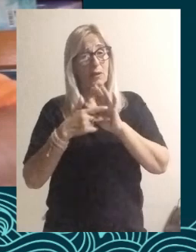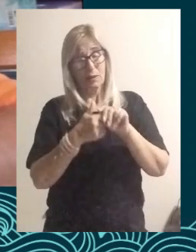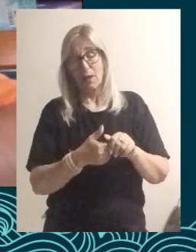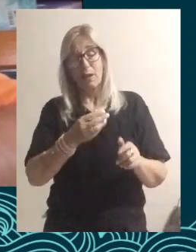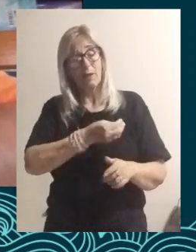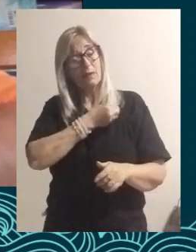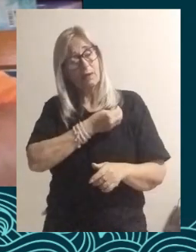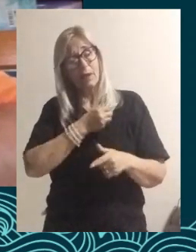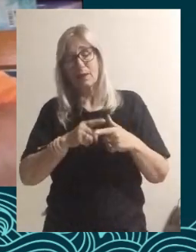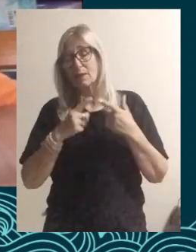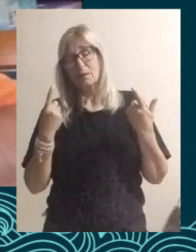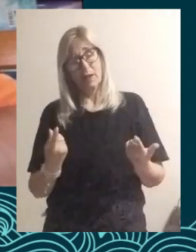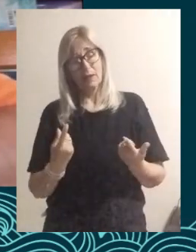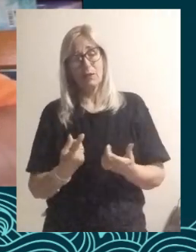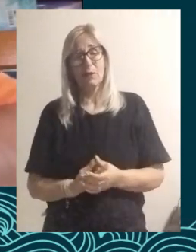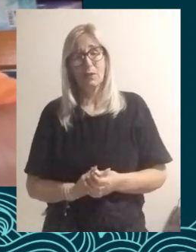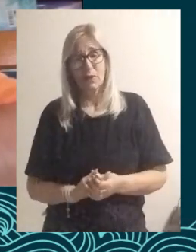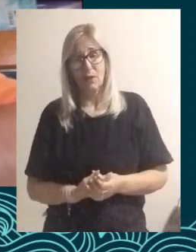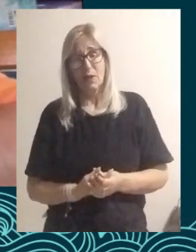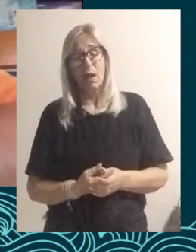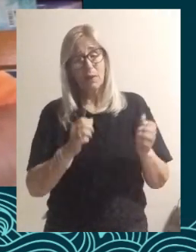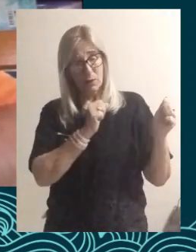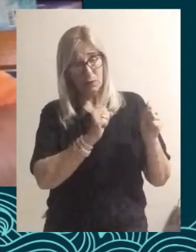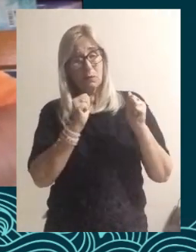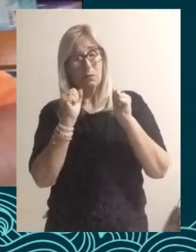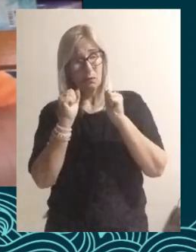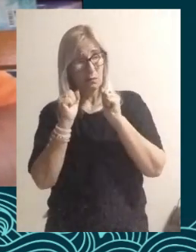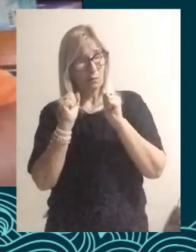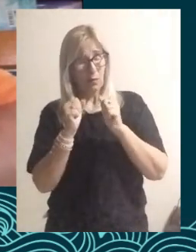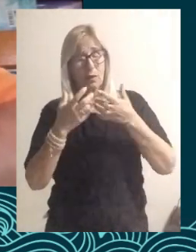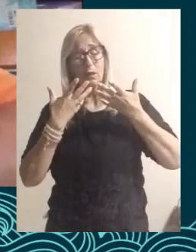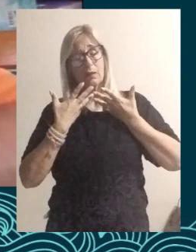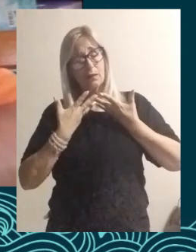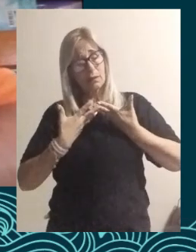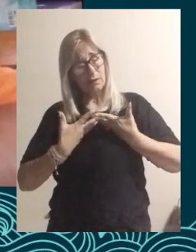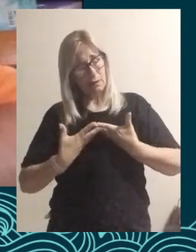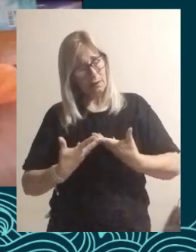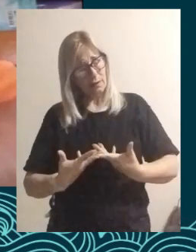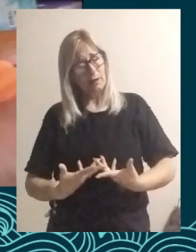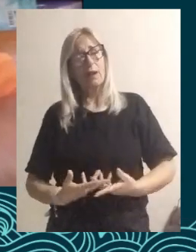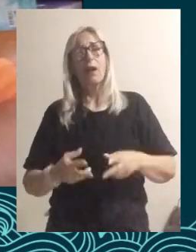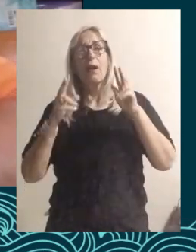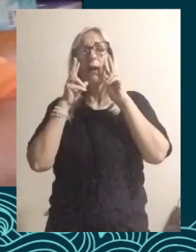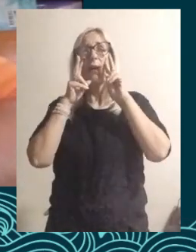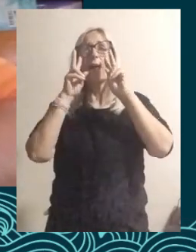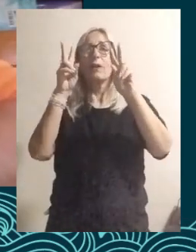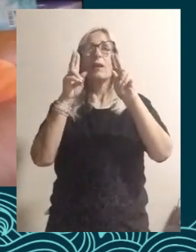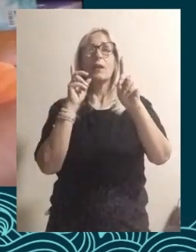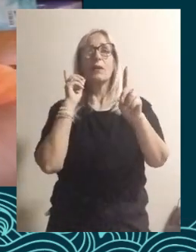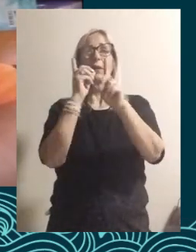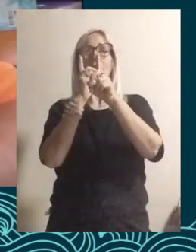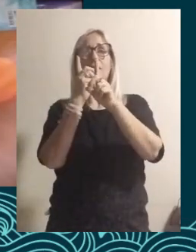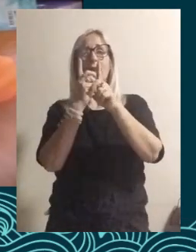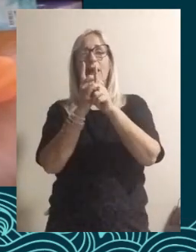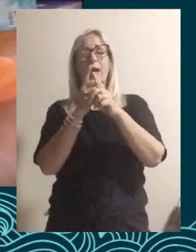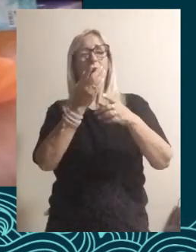São muitos muito preciosos e a vida é para isso também, né? A vida é para a gente poder descansar, é para a gente poder olhar para o